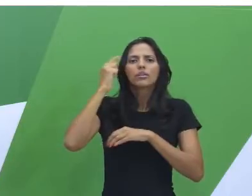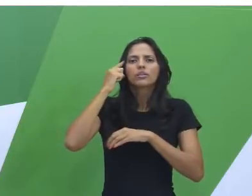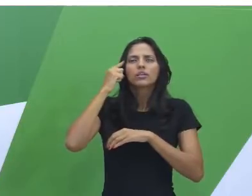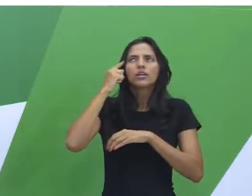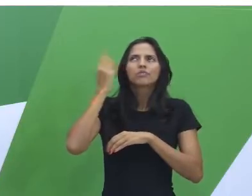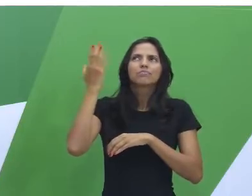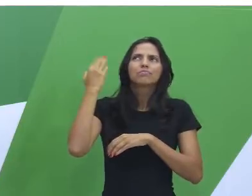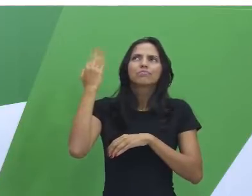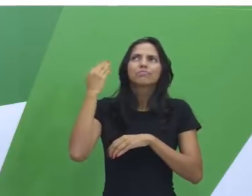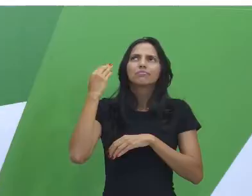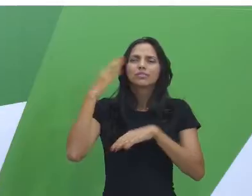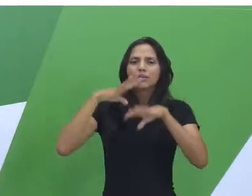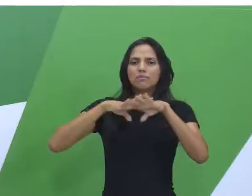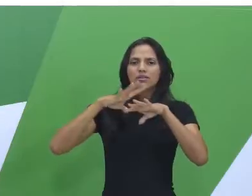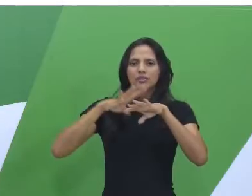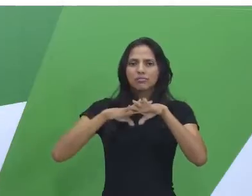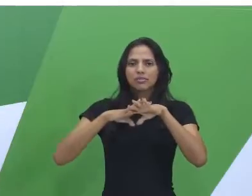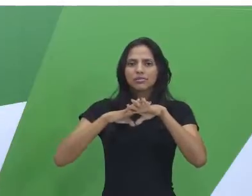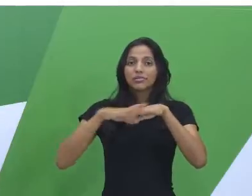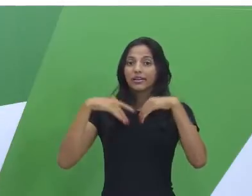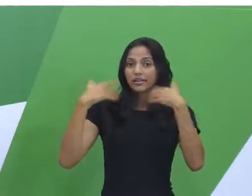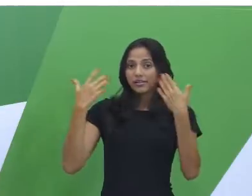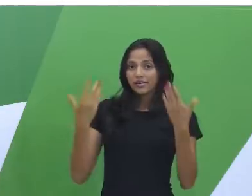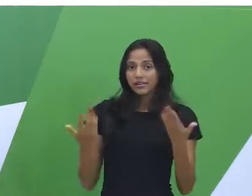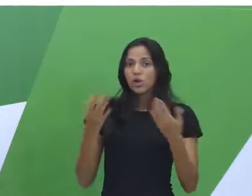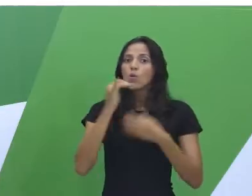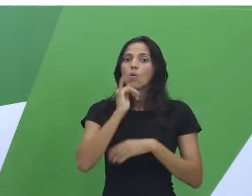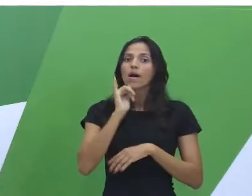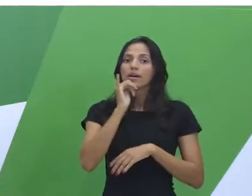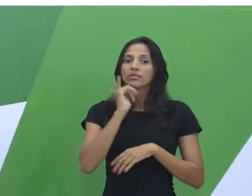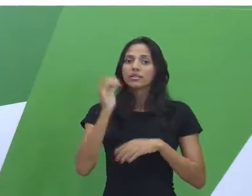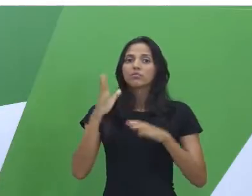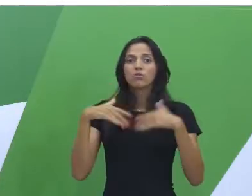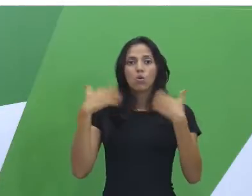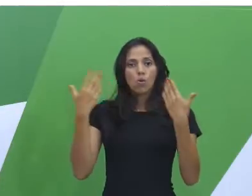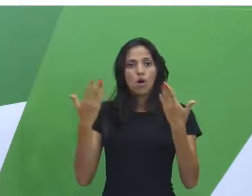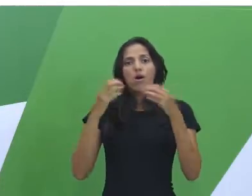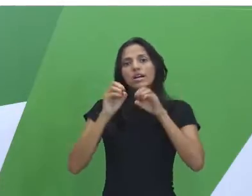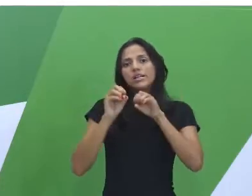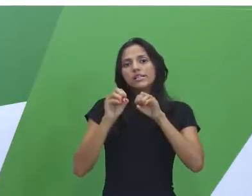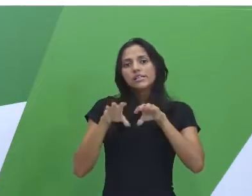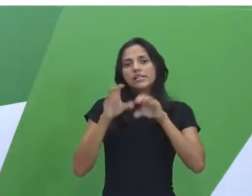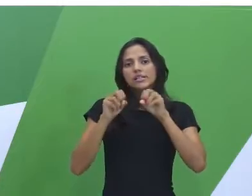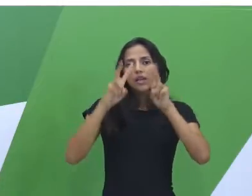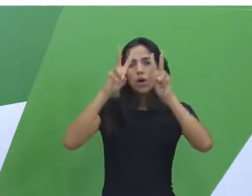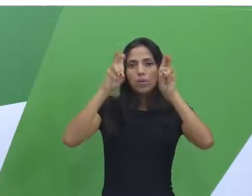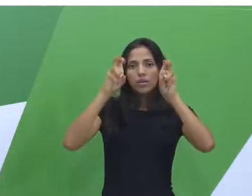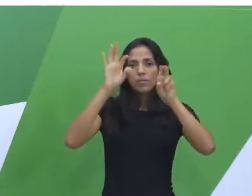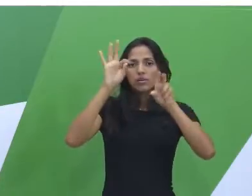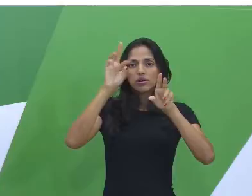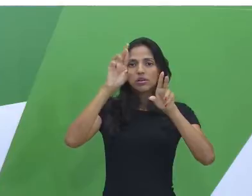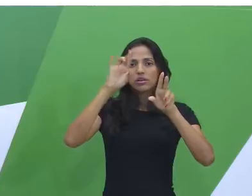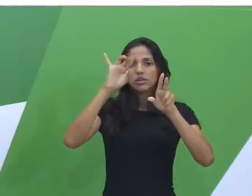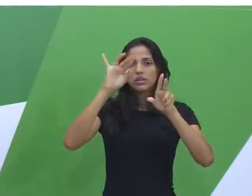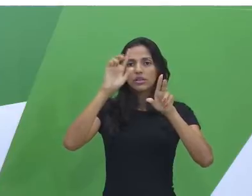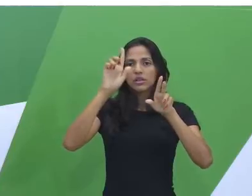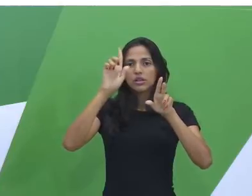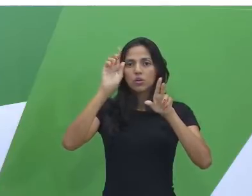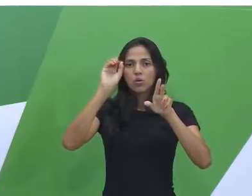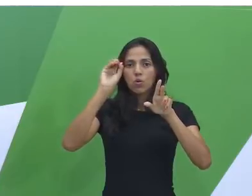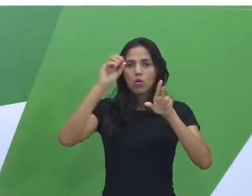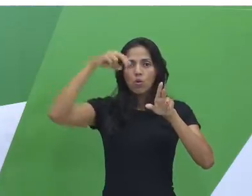começássemos a construir. E um exemplo seria ensinar trigonometria